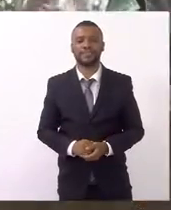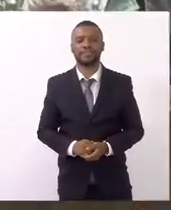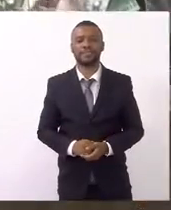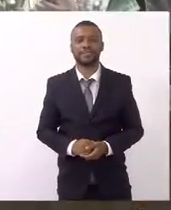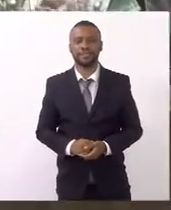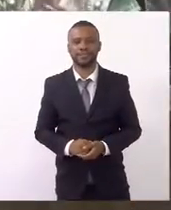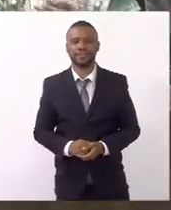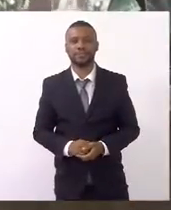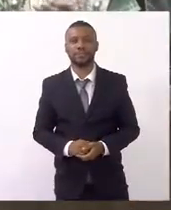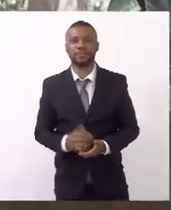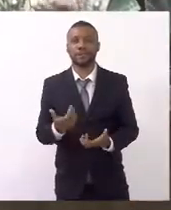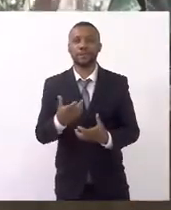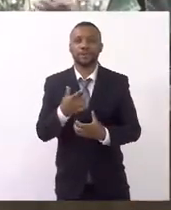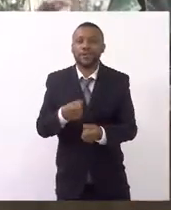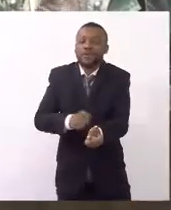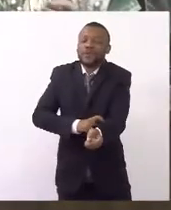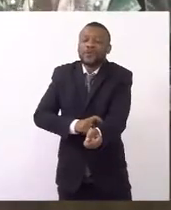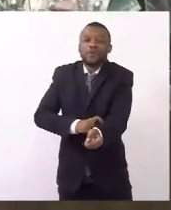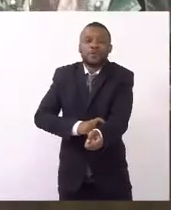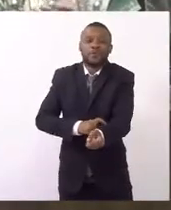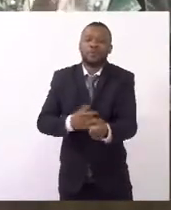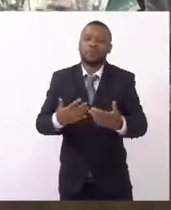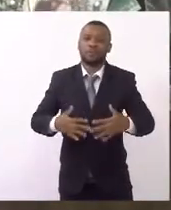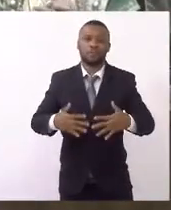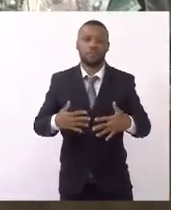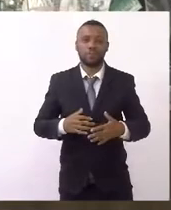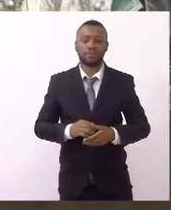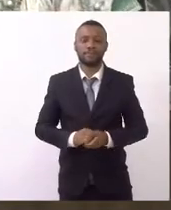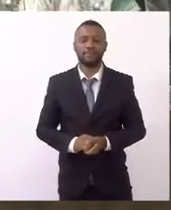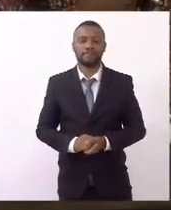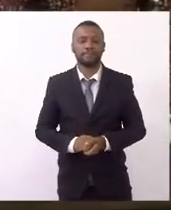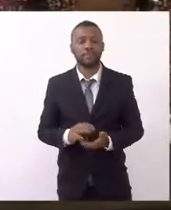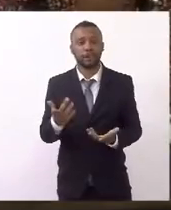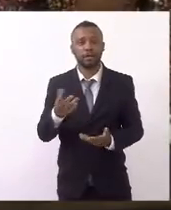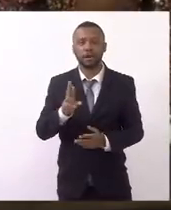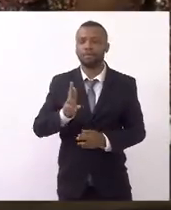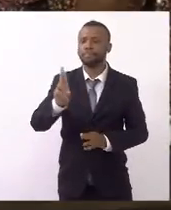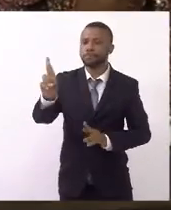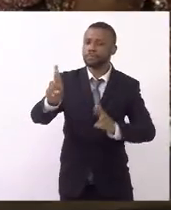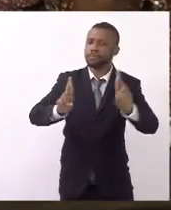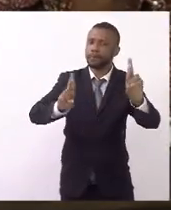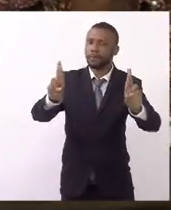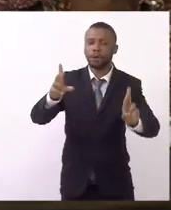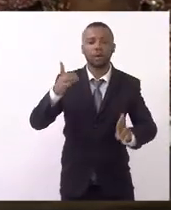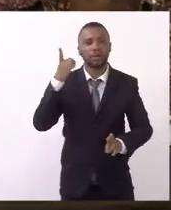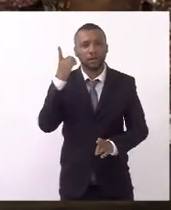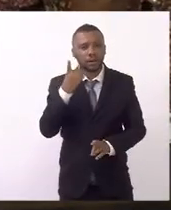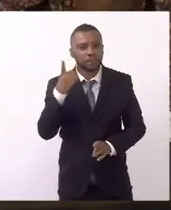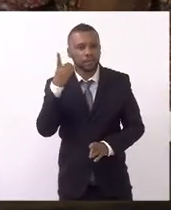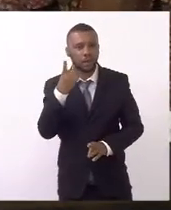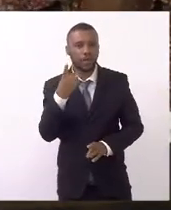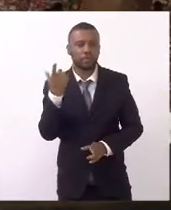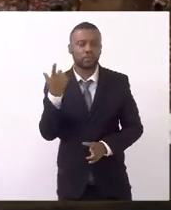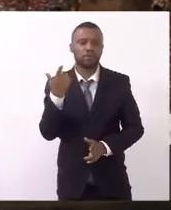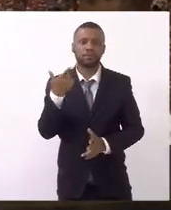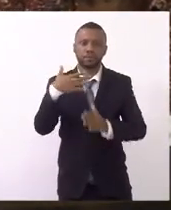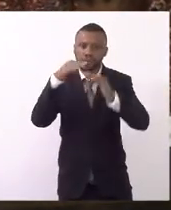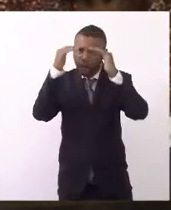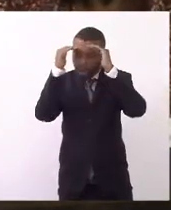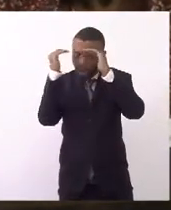e eu tô até um pouco Neymar e as autoridades que o